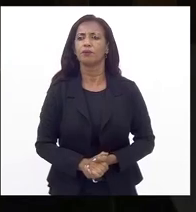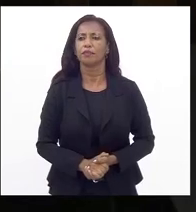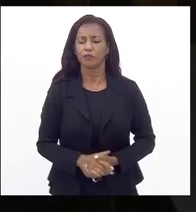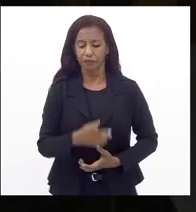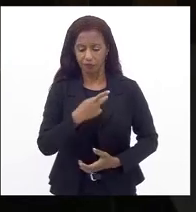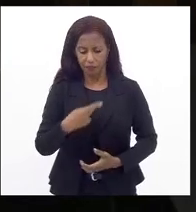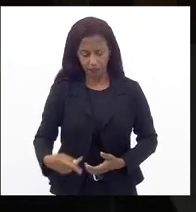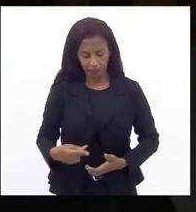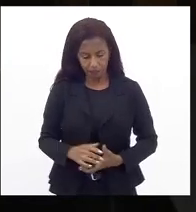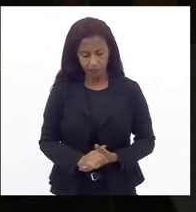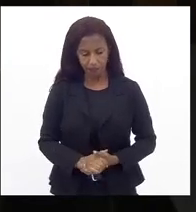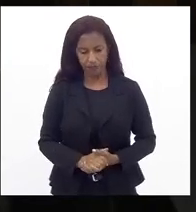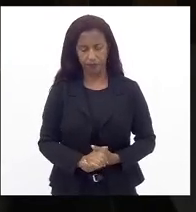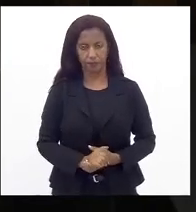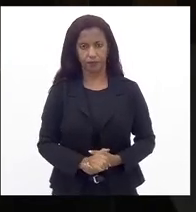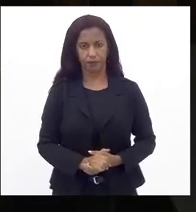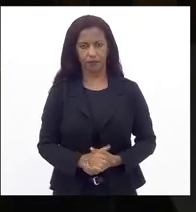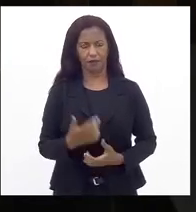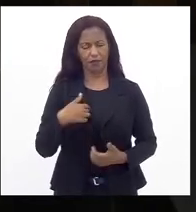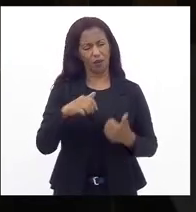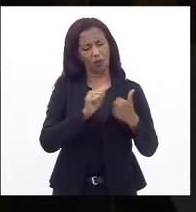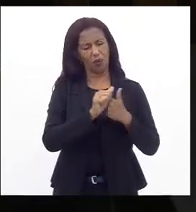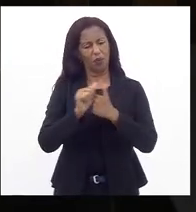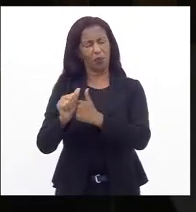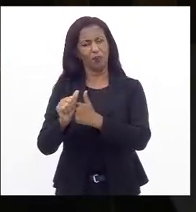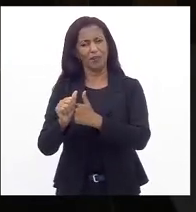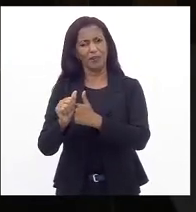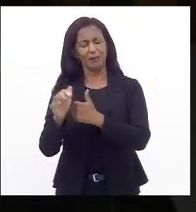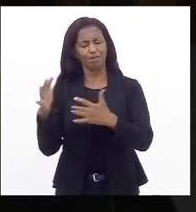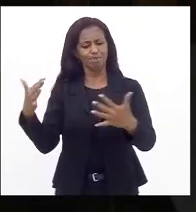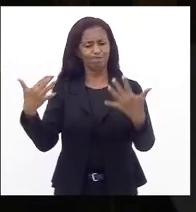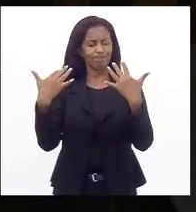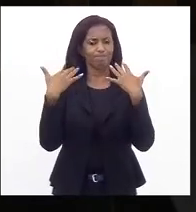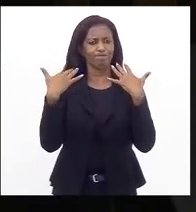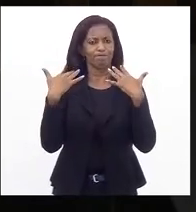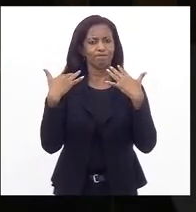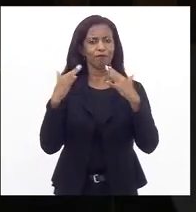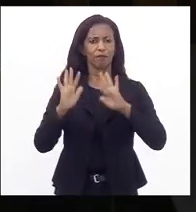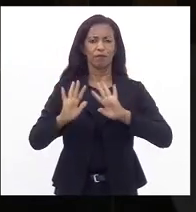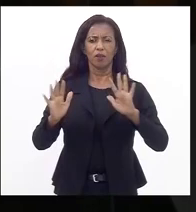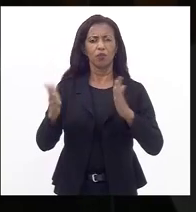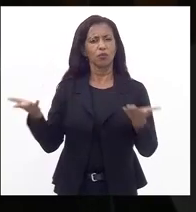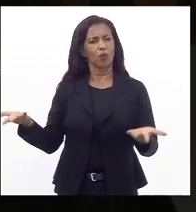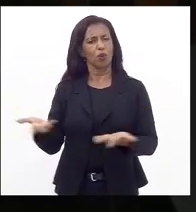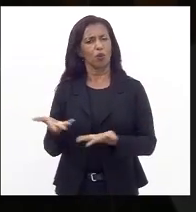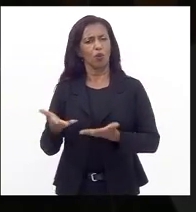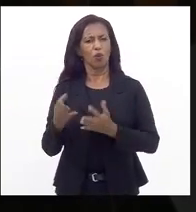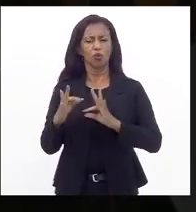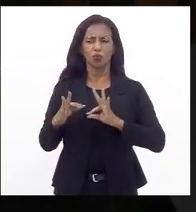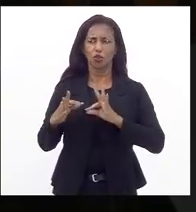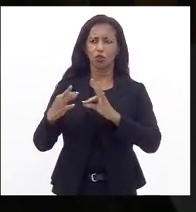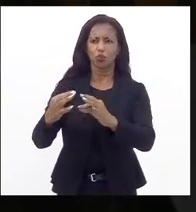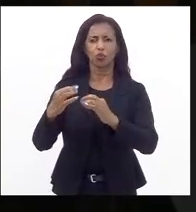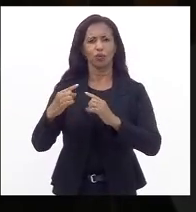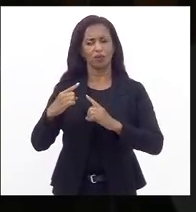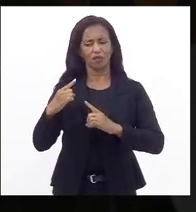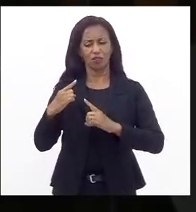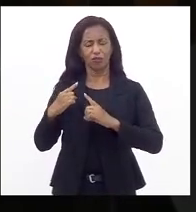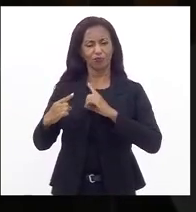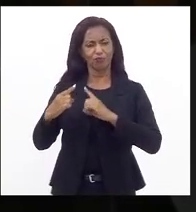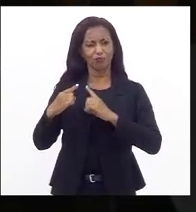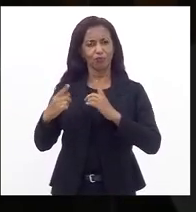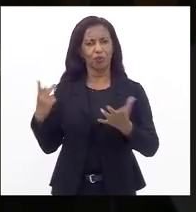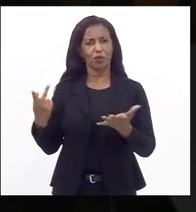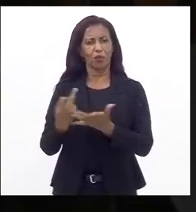o presidente eu acompanhei aqui atentamente não só hoje mas todas as discussões teve nessa